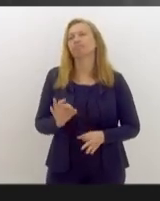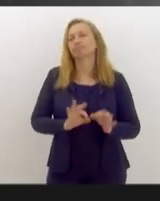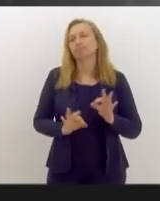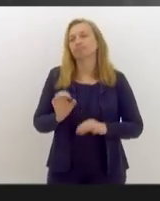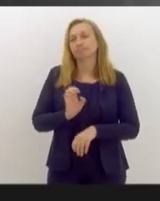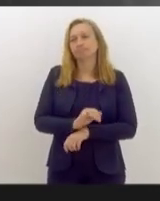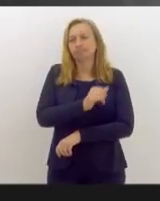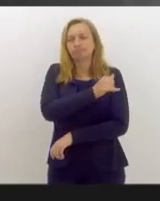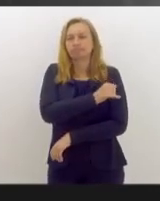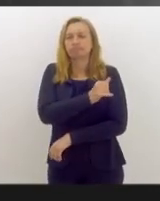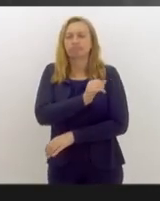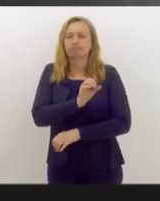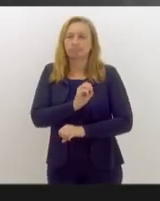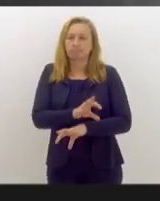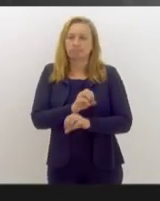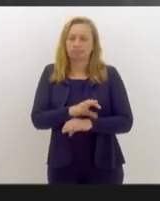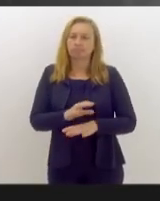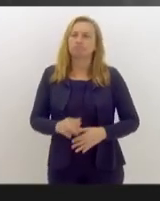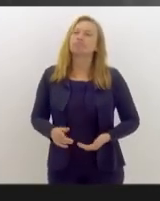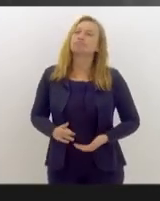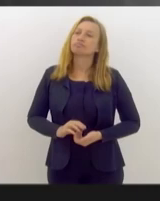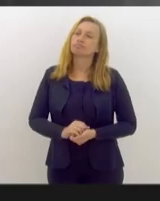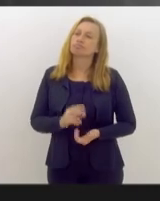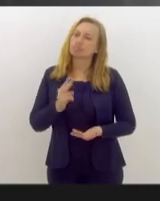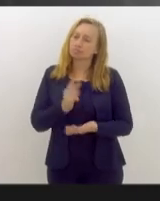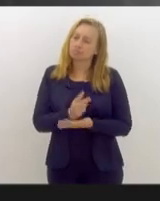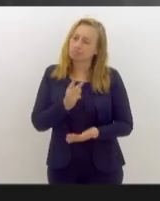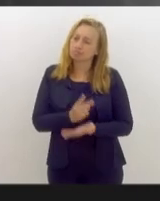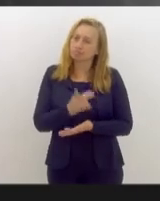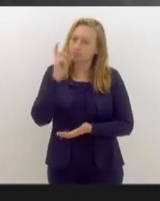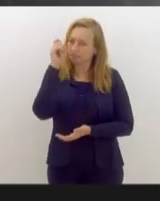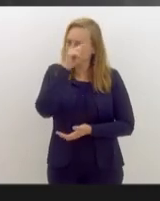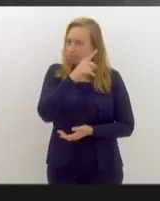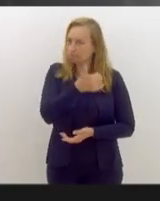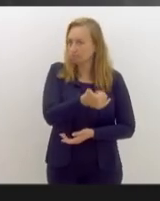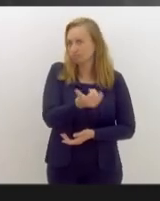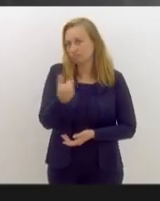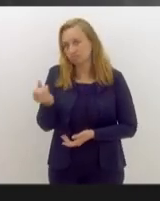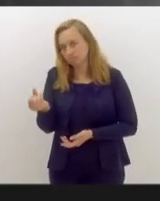Educação. Mesmo com todas as dificuldades, ao longo de